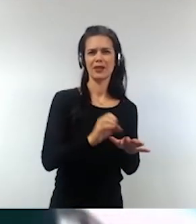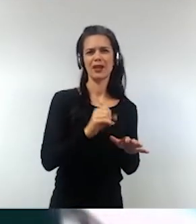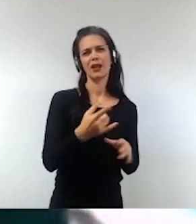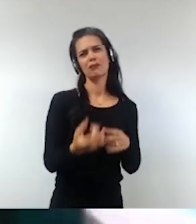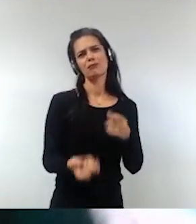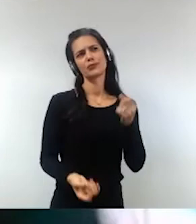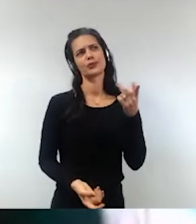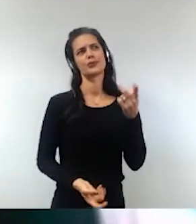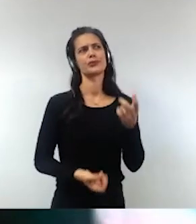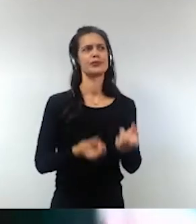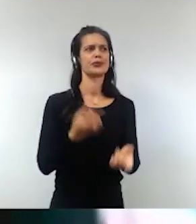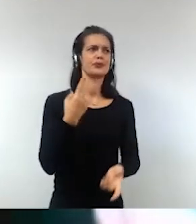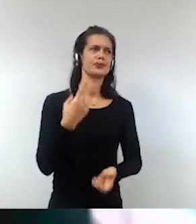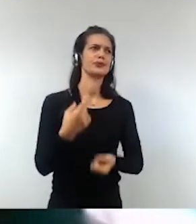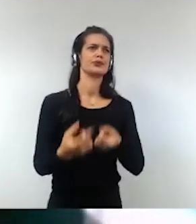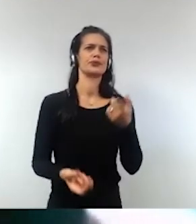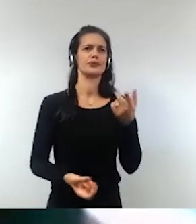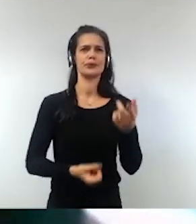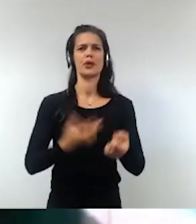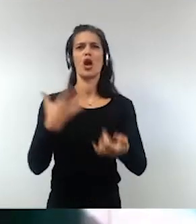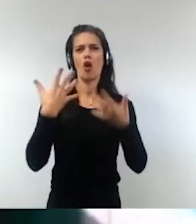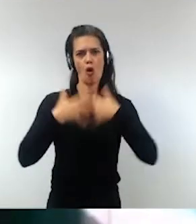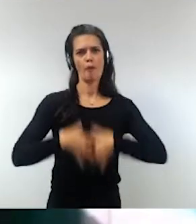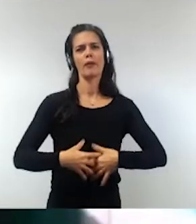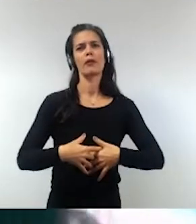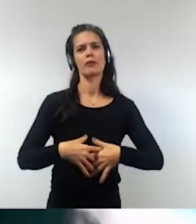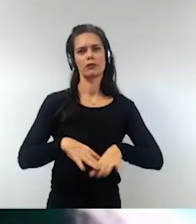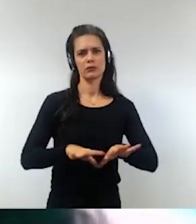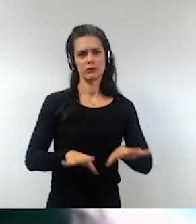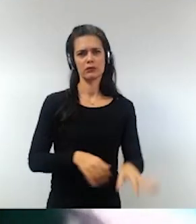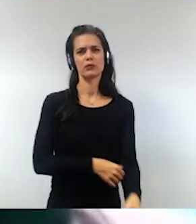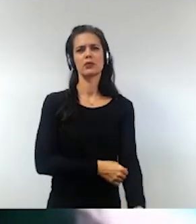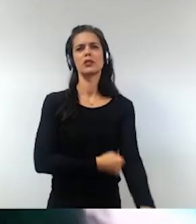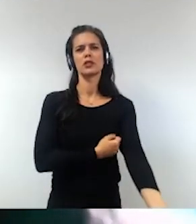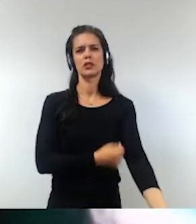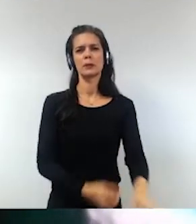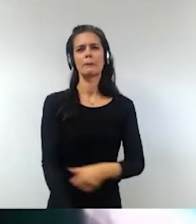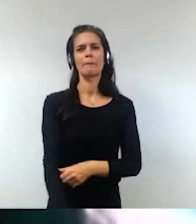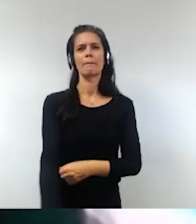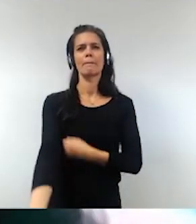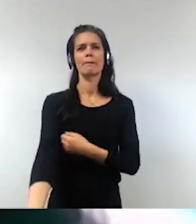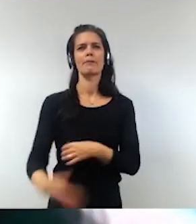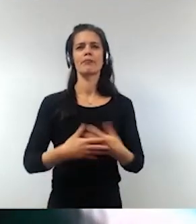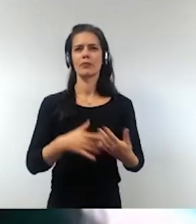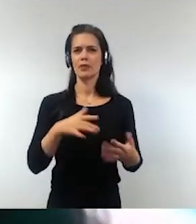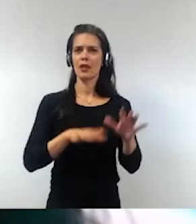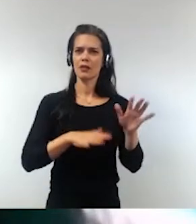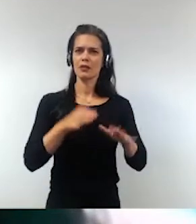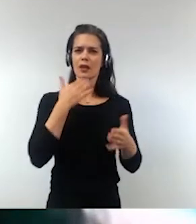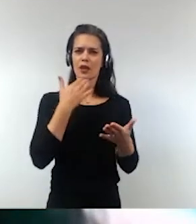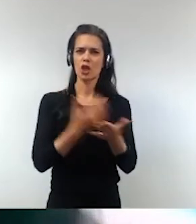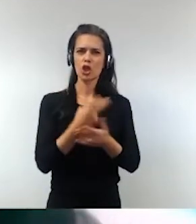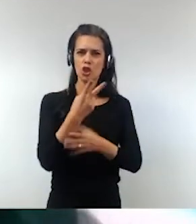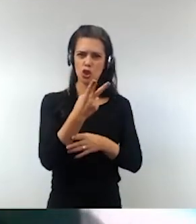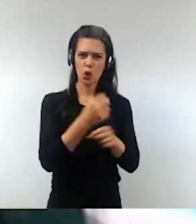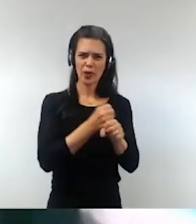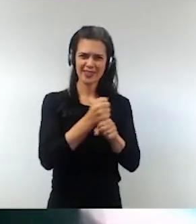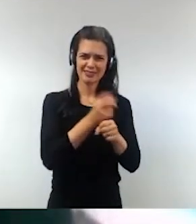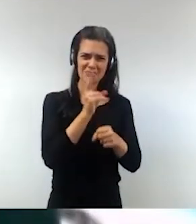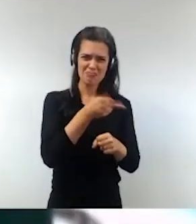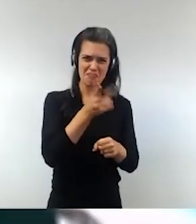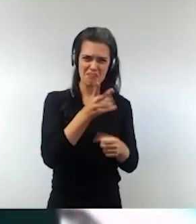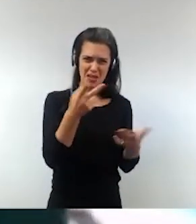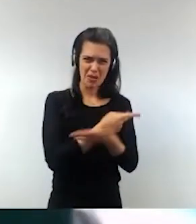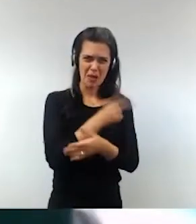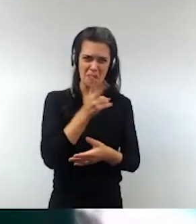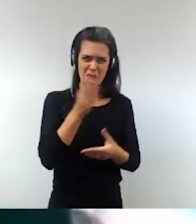coisas bem complexas e que, se eu ouvir falar assim, ó, é de se assustar, né? 2 anos trabalhando num caso, 2 anos trabalhando num